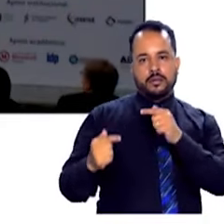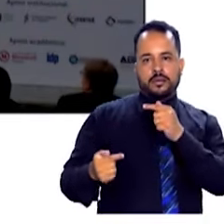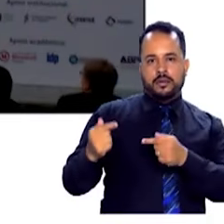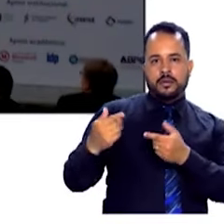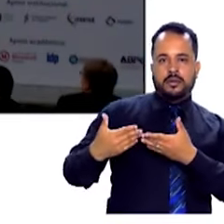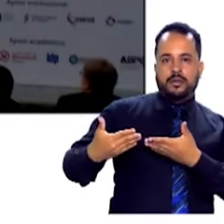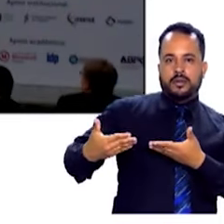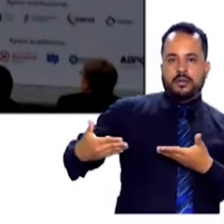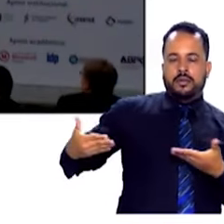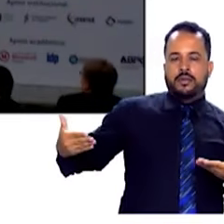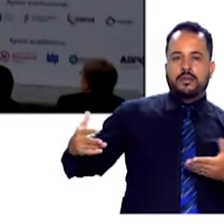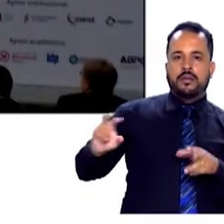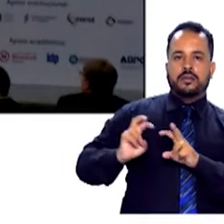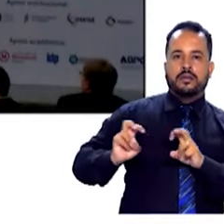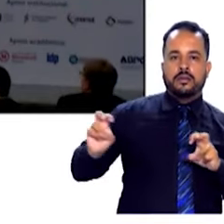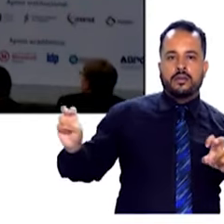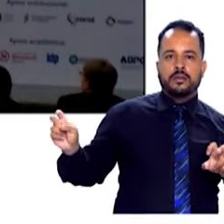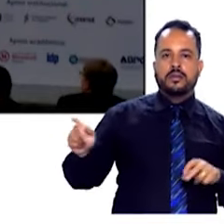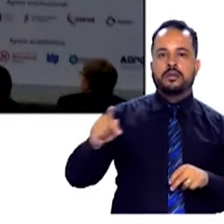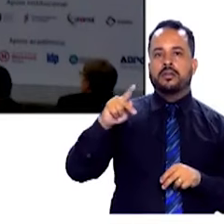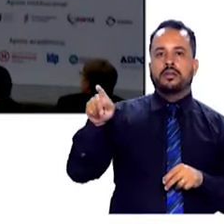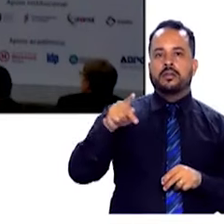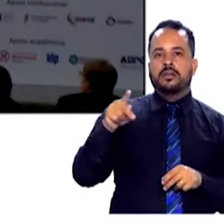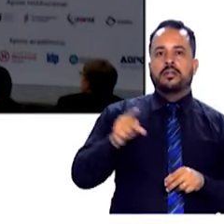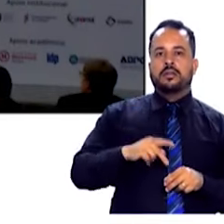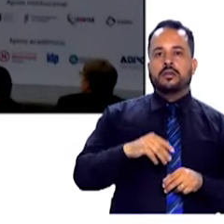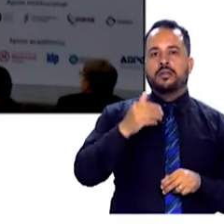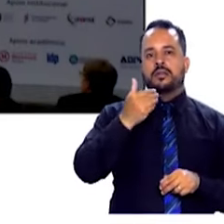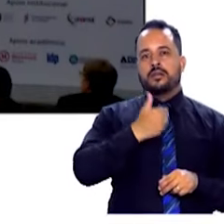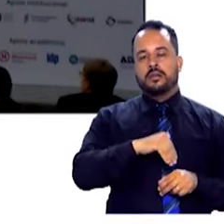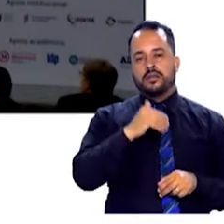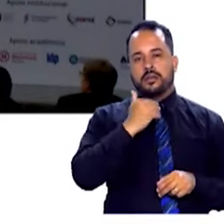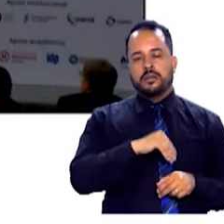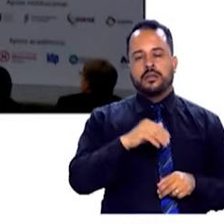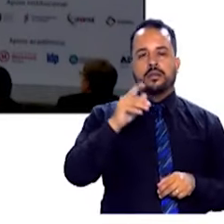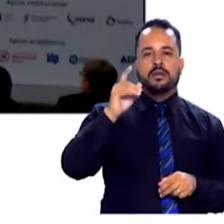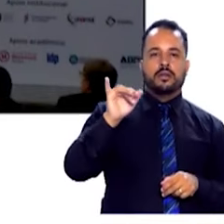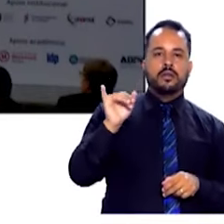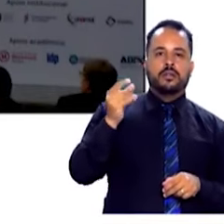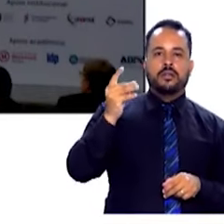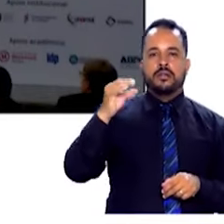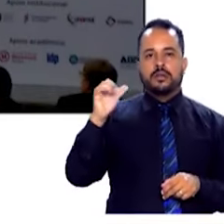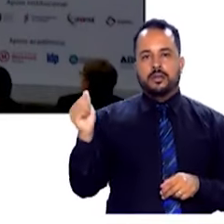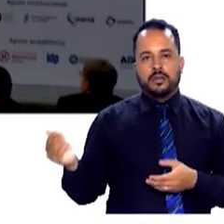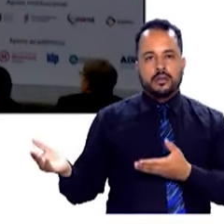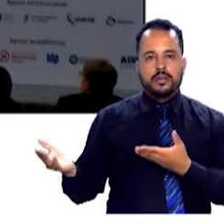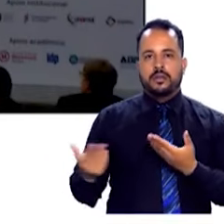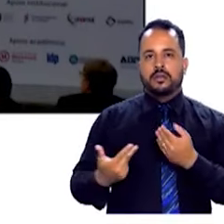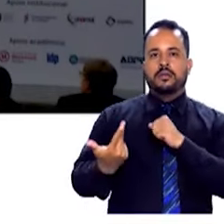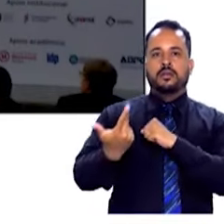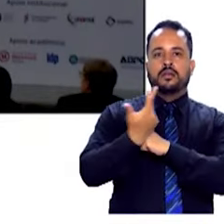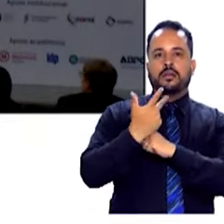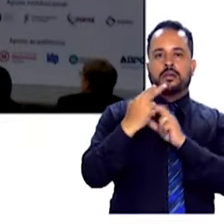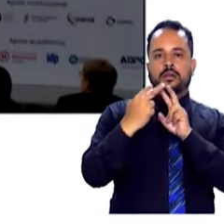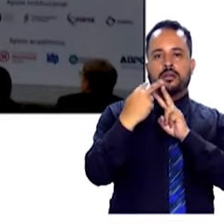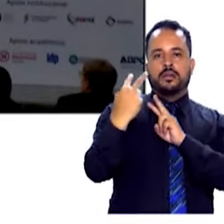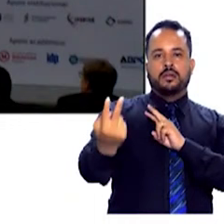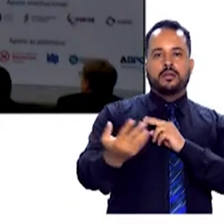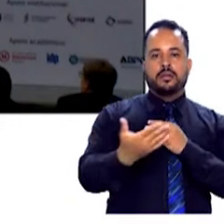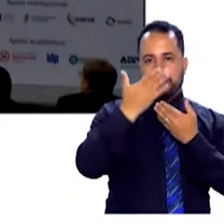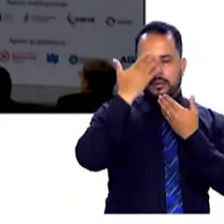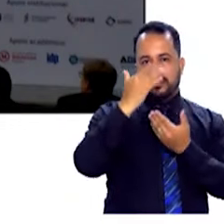Professor eh argentino eh dianini que está por videoconferência e agradeço a presença de